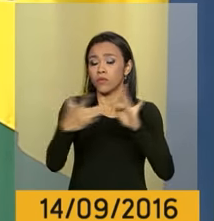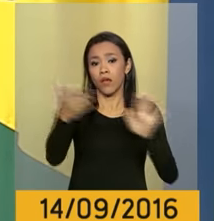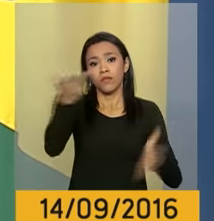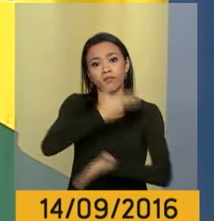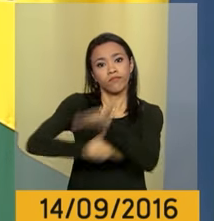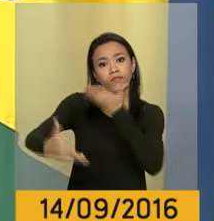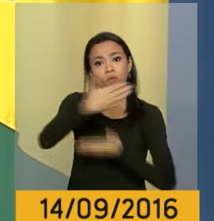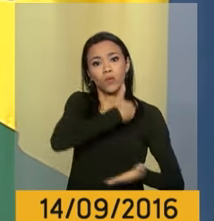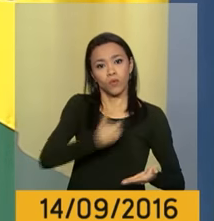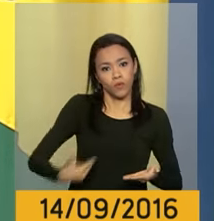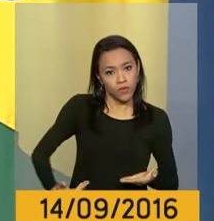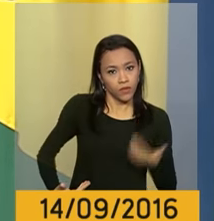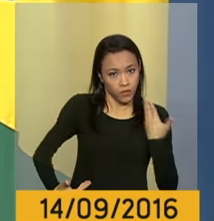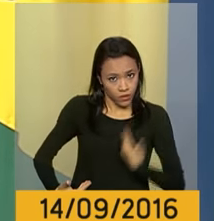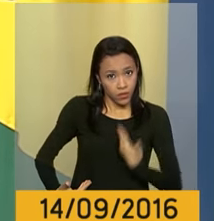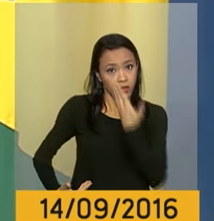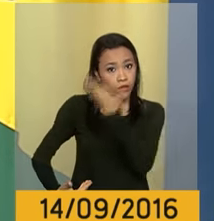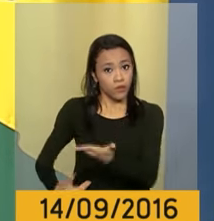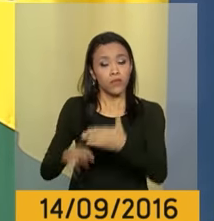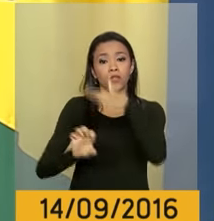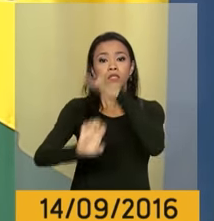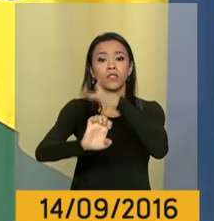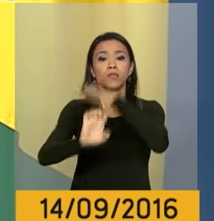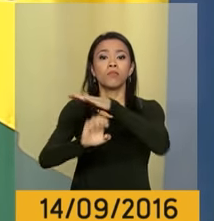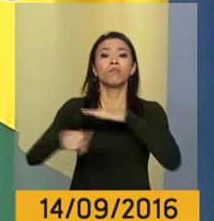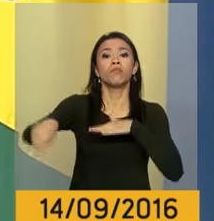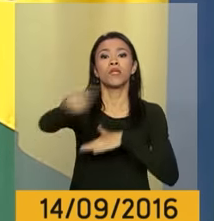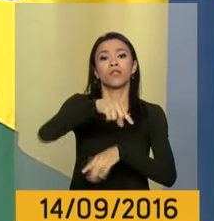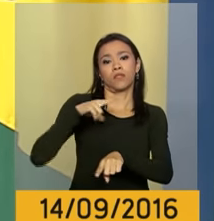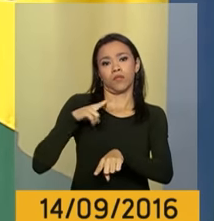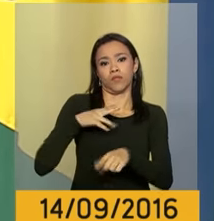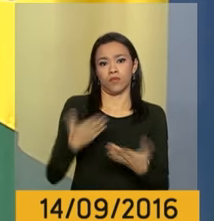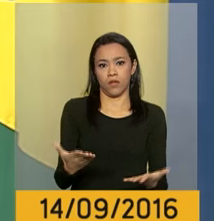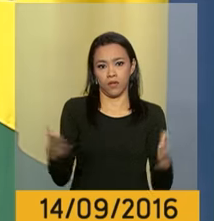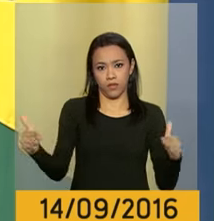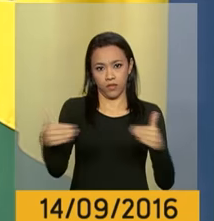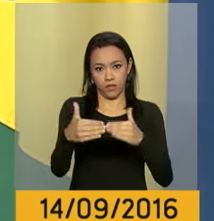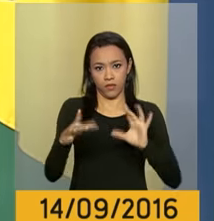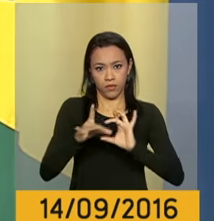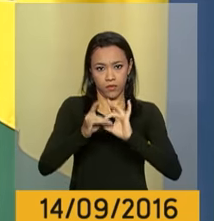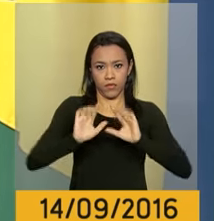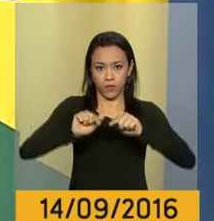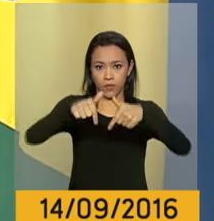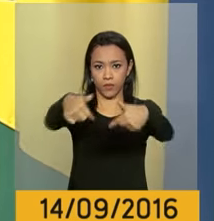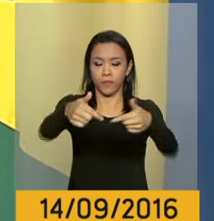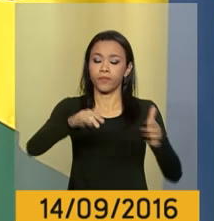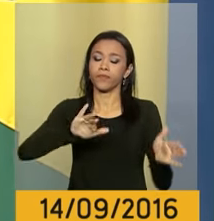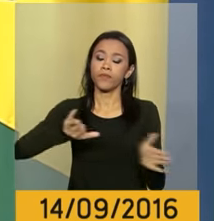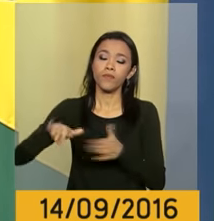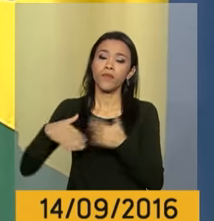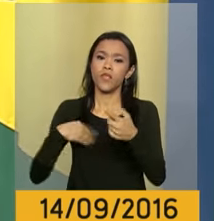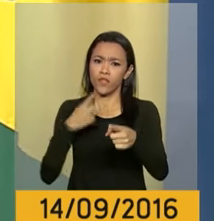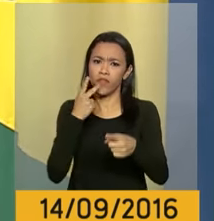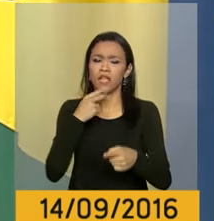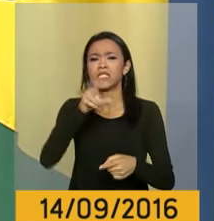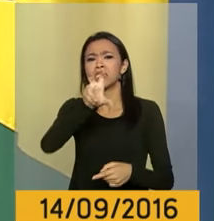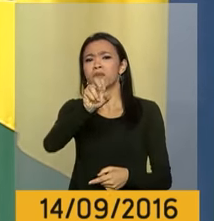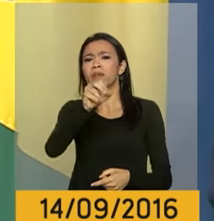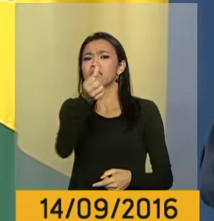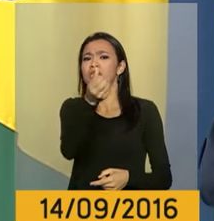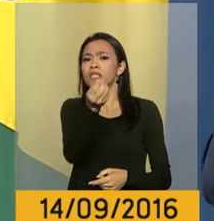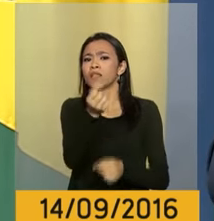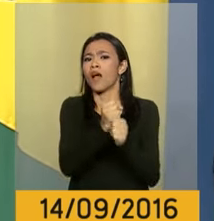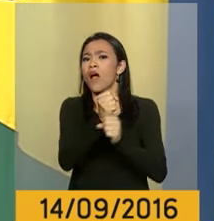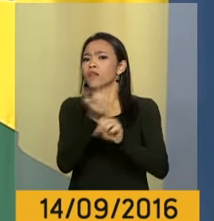dizer, entre a atividade pública e a atividade privada. Aliás, é interessante notar, eu tenho dito com frequência, que há 50, 60 anos atrás,